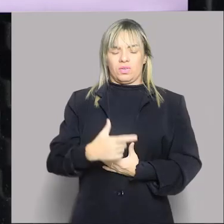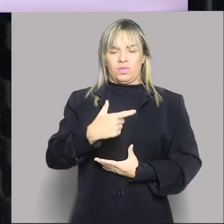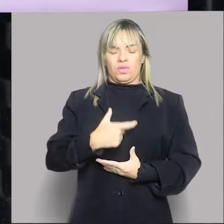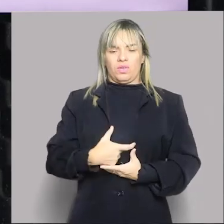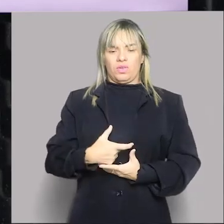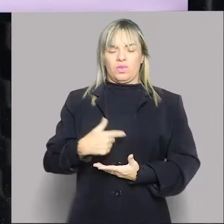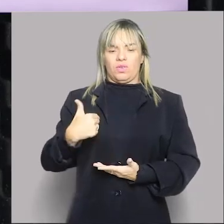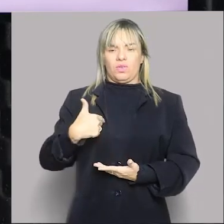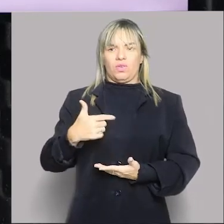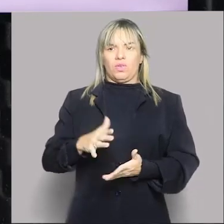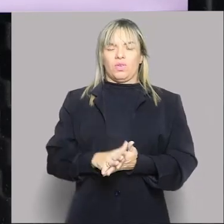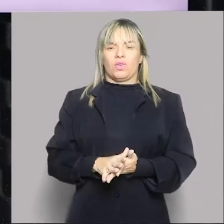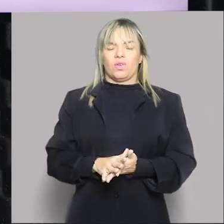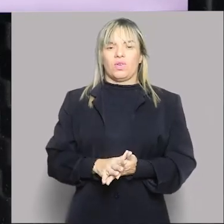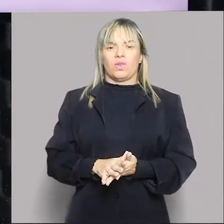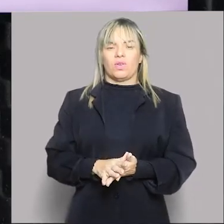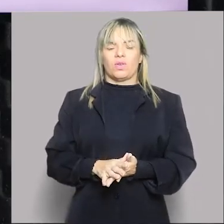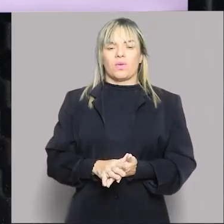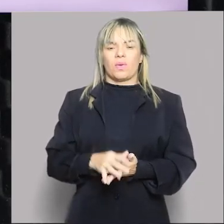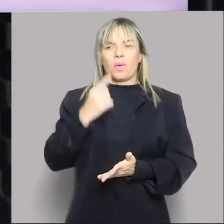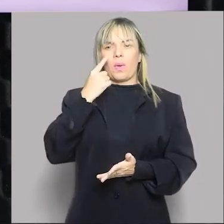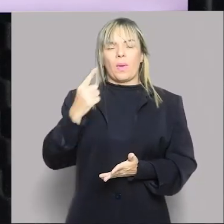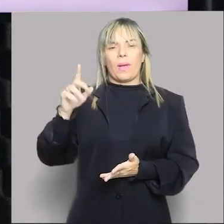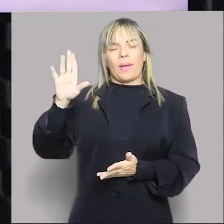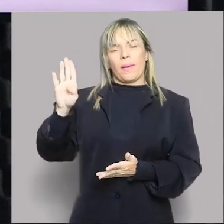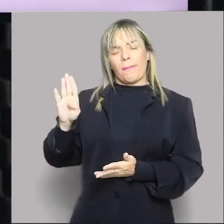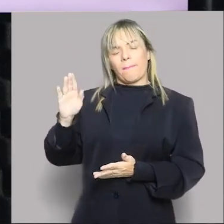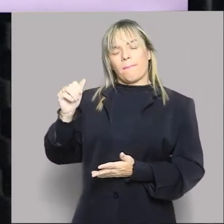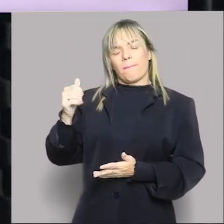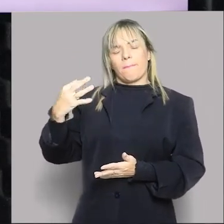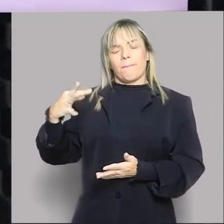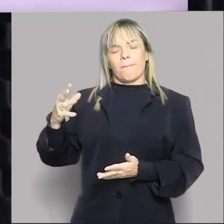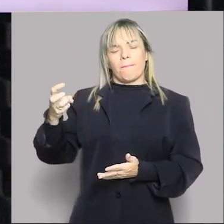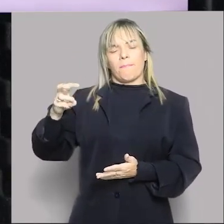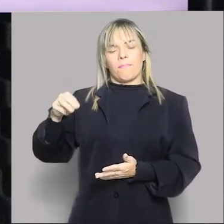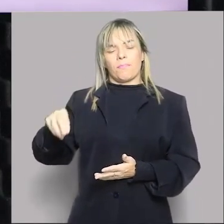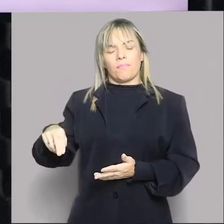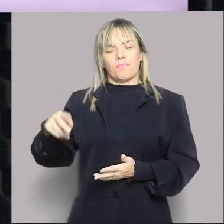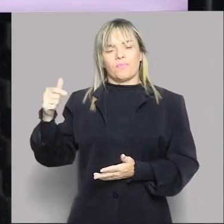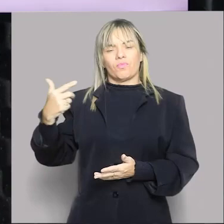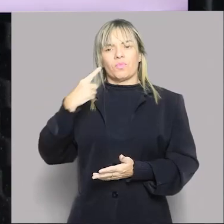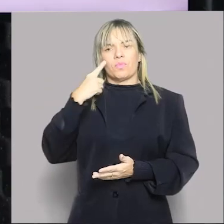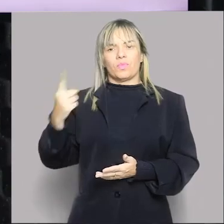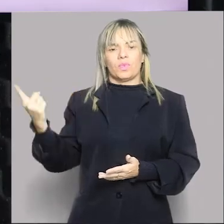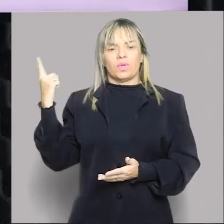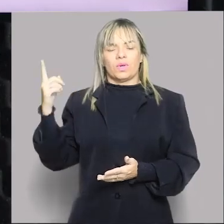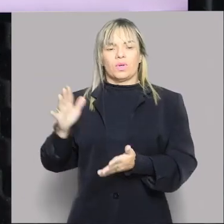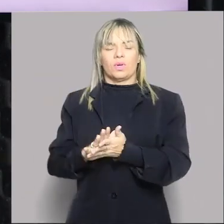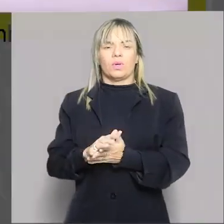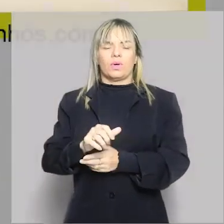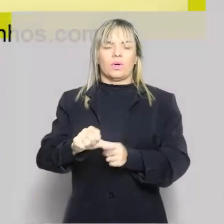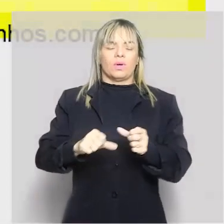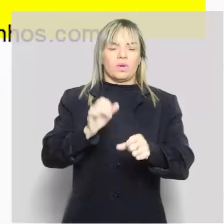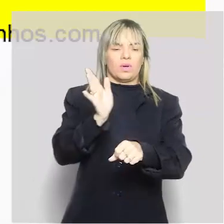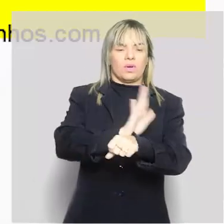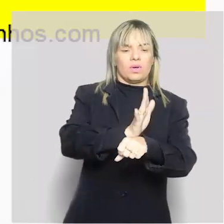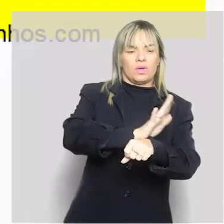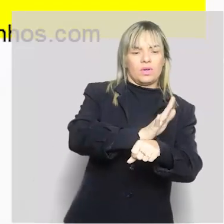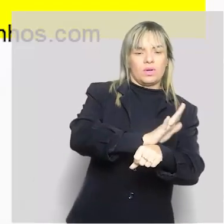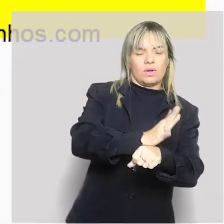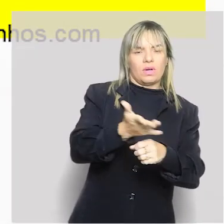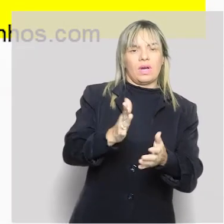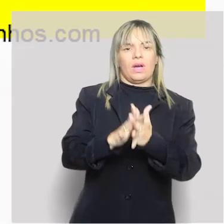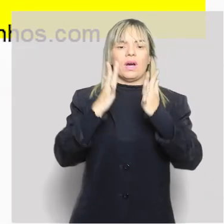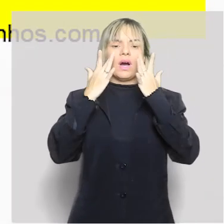Batman porque à toa, porque você sai do papel e ganha o formato do cinema. Olha a arte aí presente na vida de